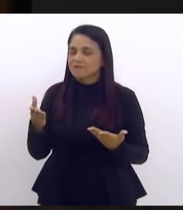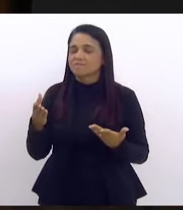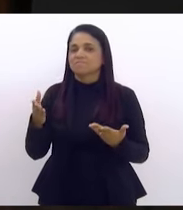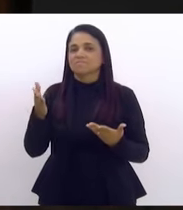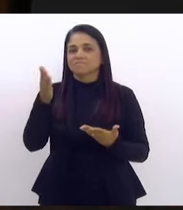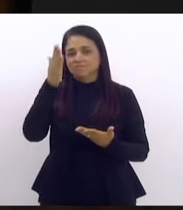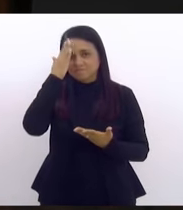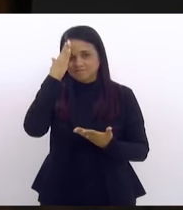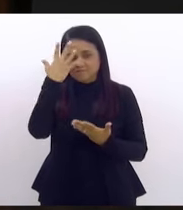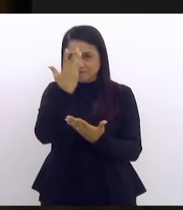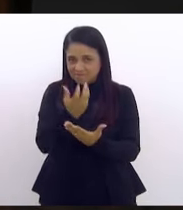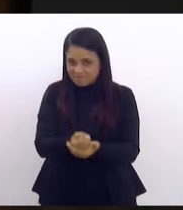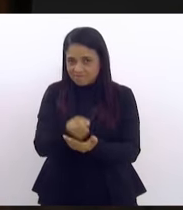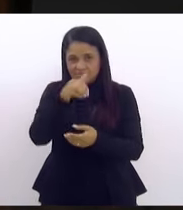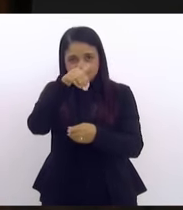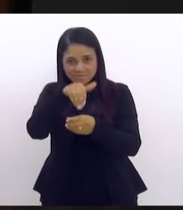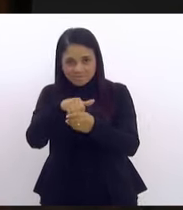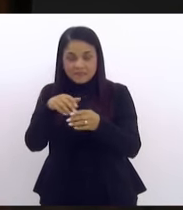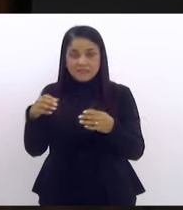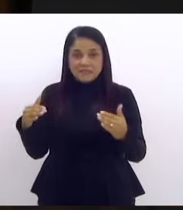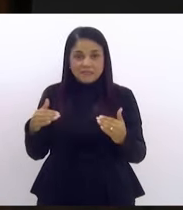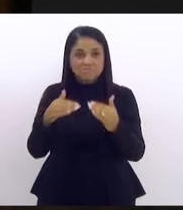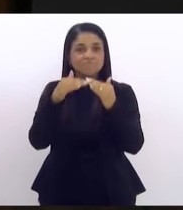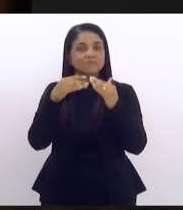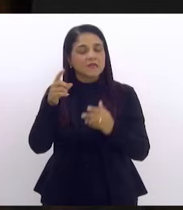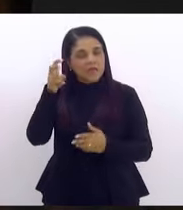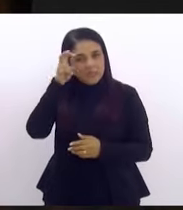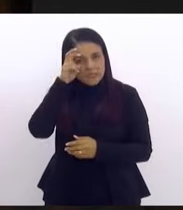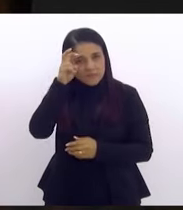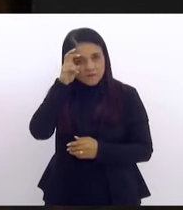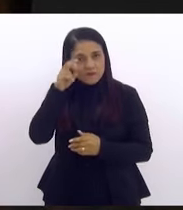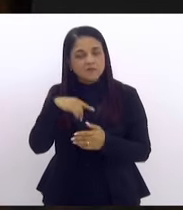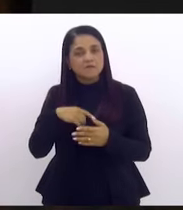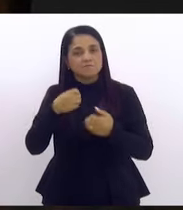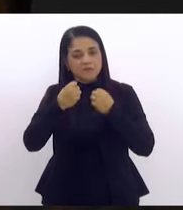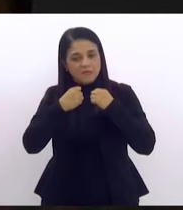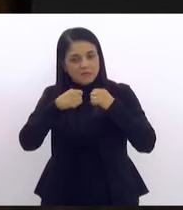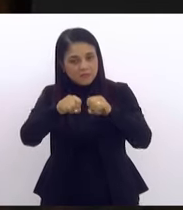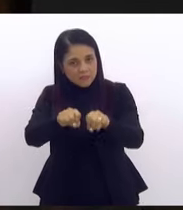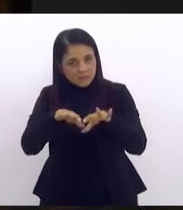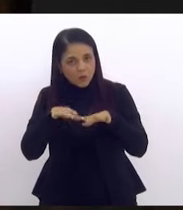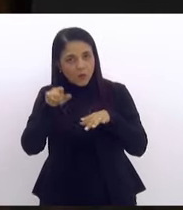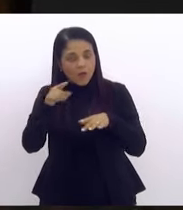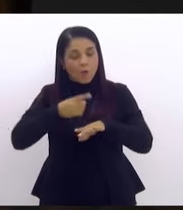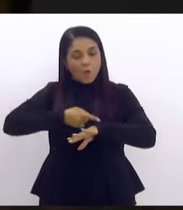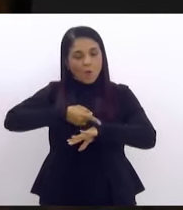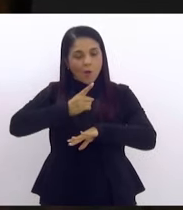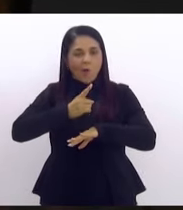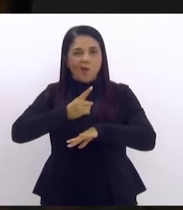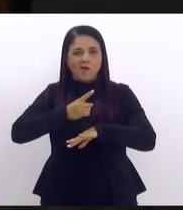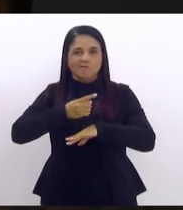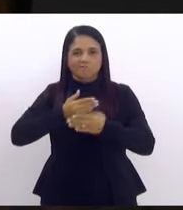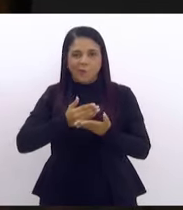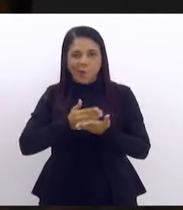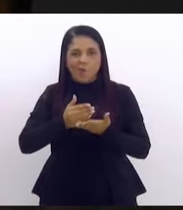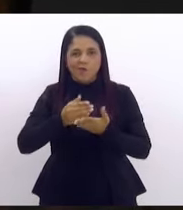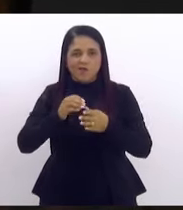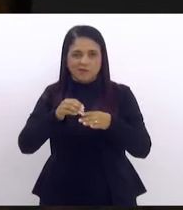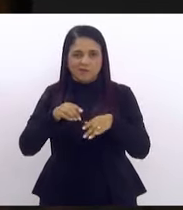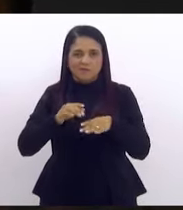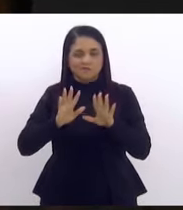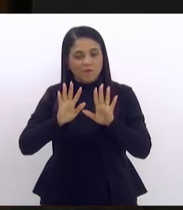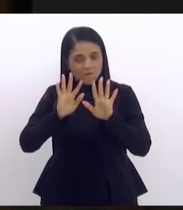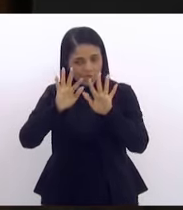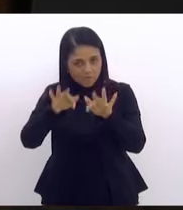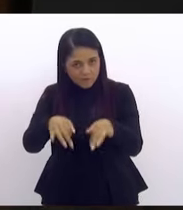na quinta, com a concordância de todos, a gente possa realizar a sessão lá, começando 13h, e após o encerramento, a